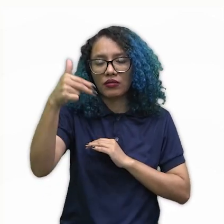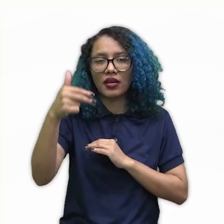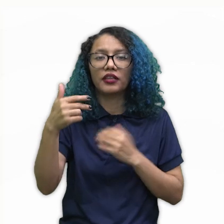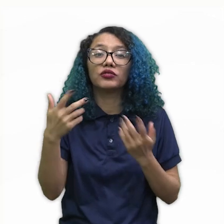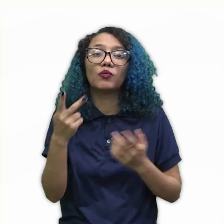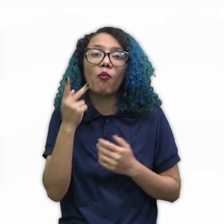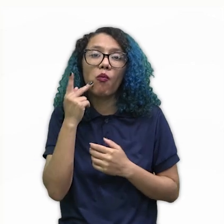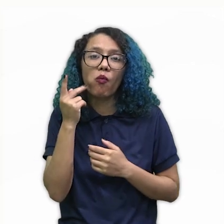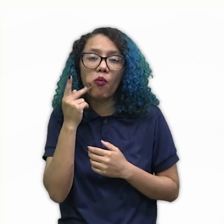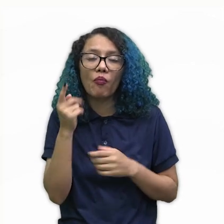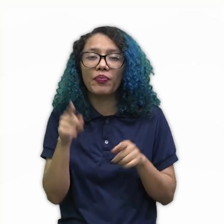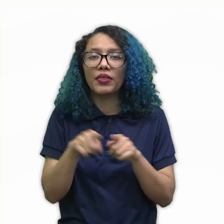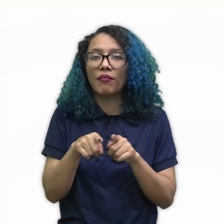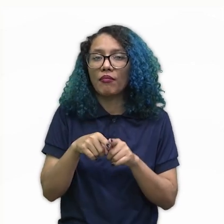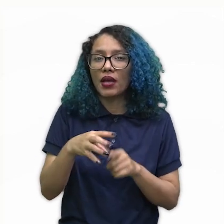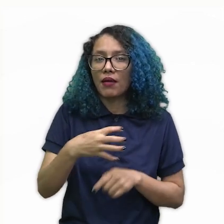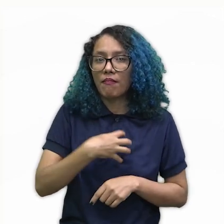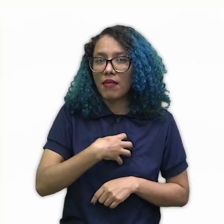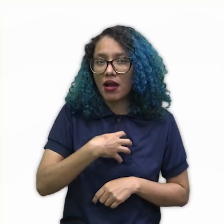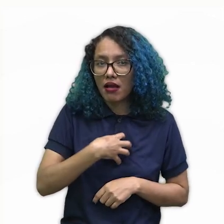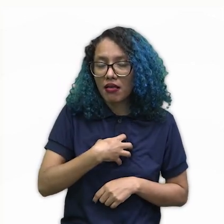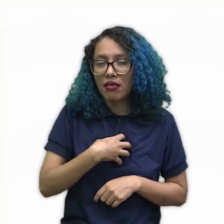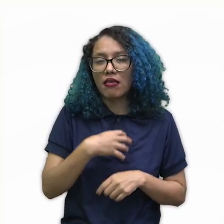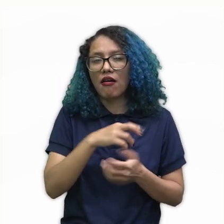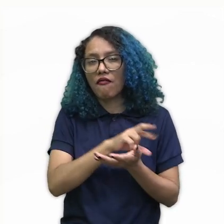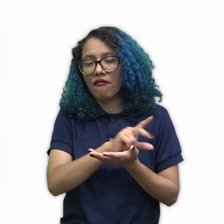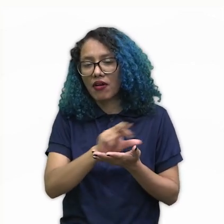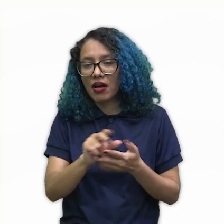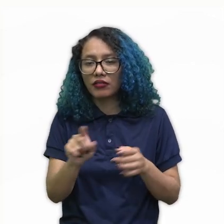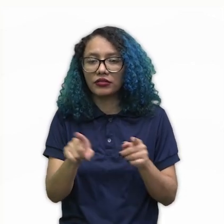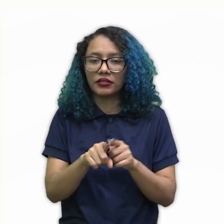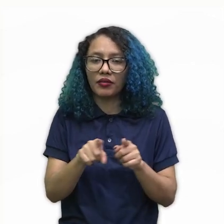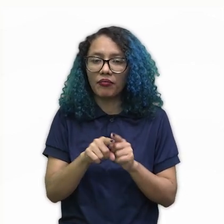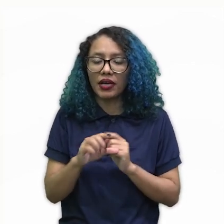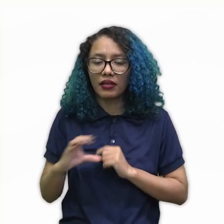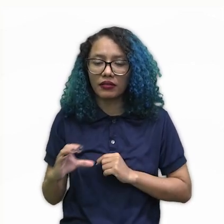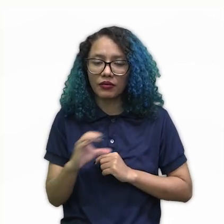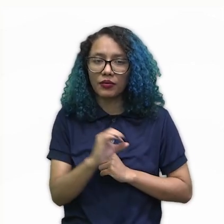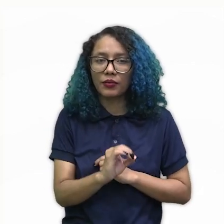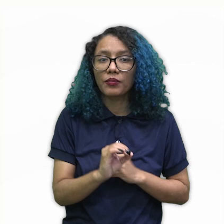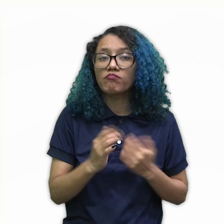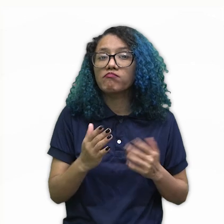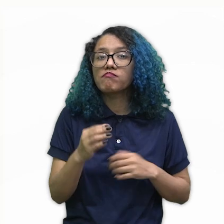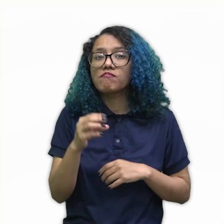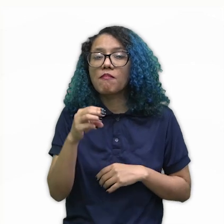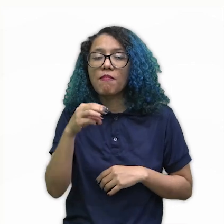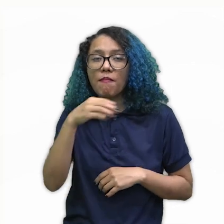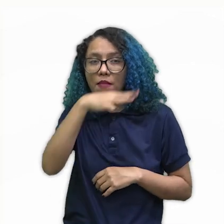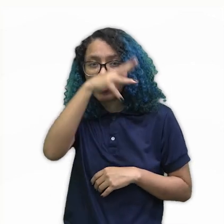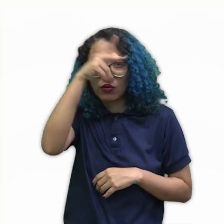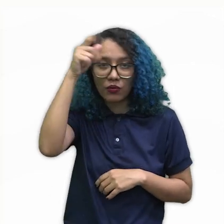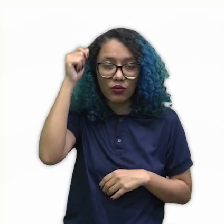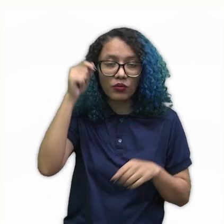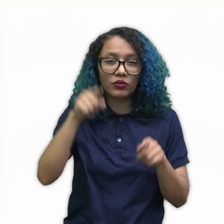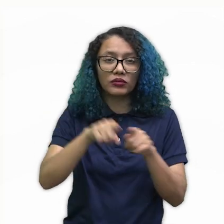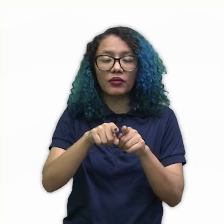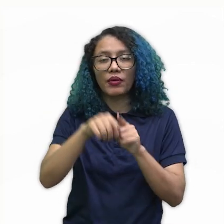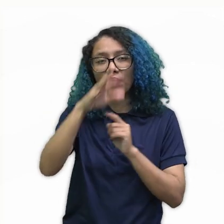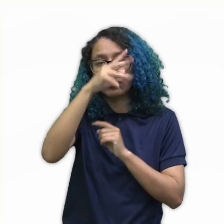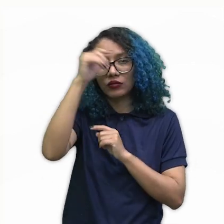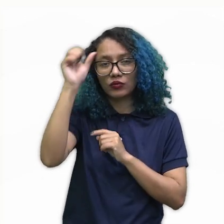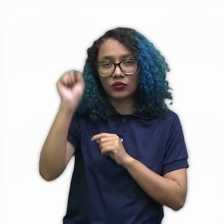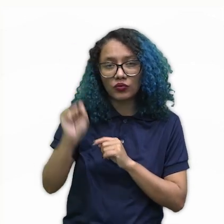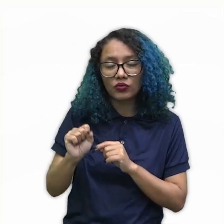o Ceará, a Bahia e outros, tá? Os estados da região Centro-Oeste, como Mato Grosso do Sul,